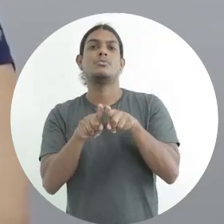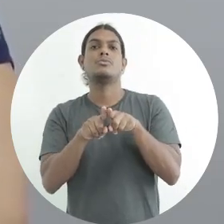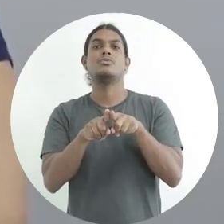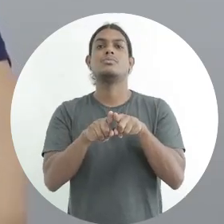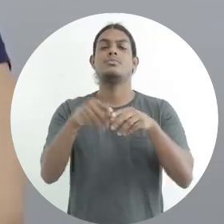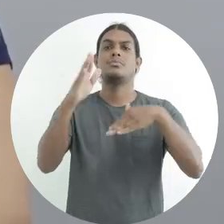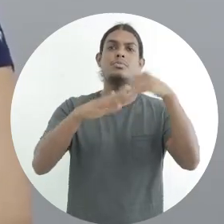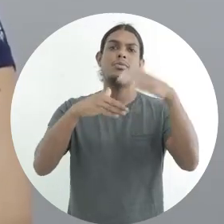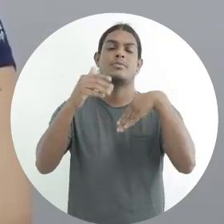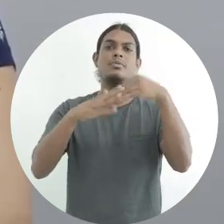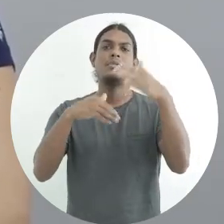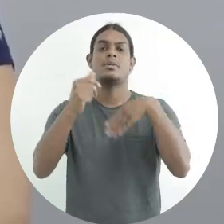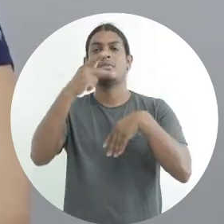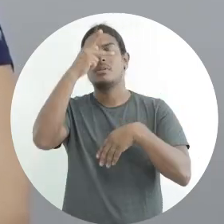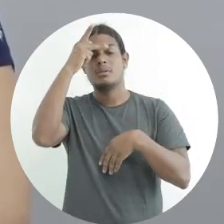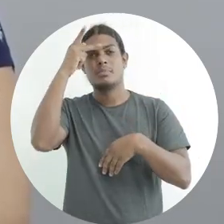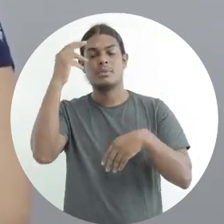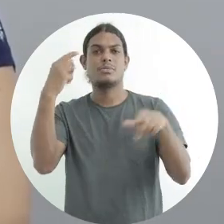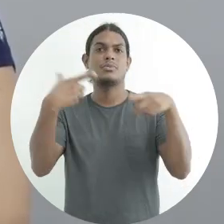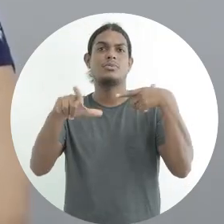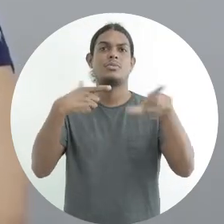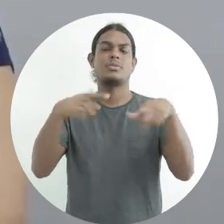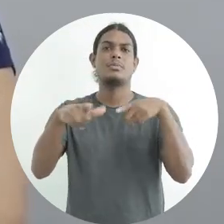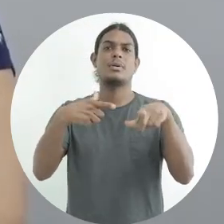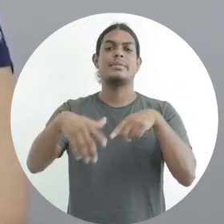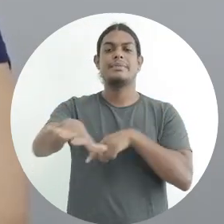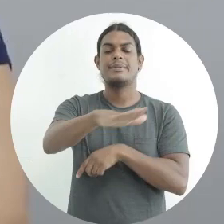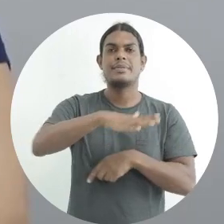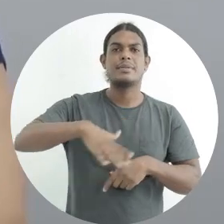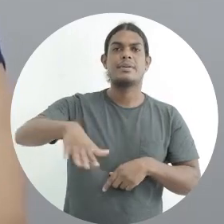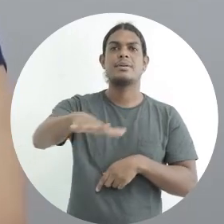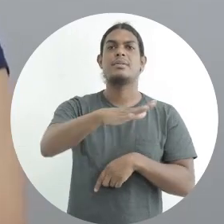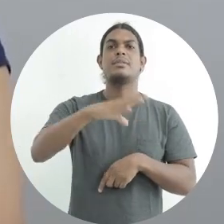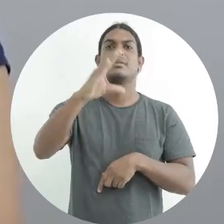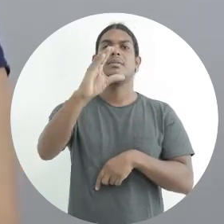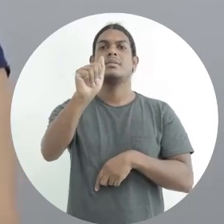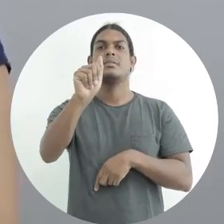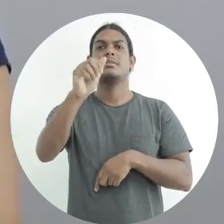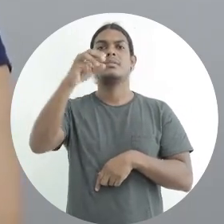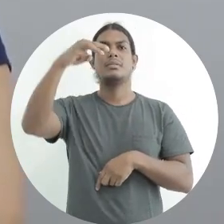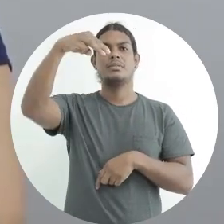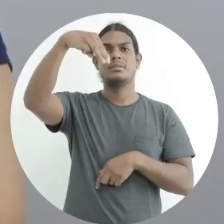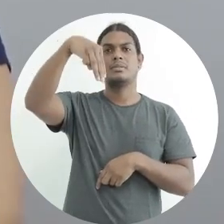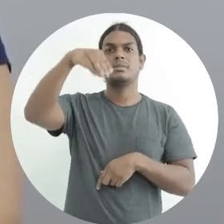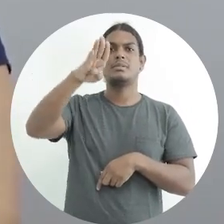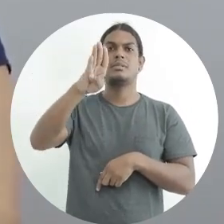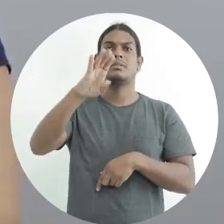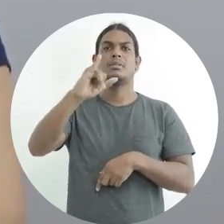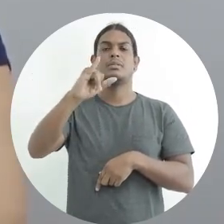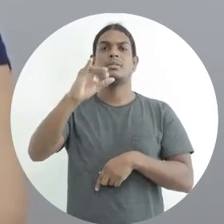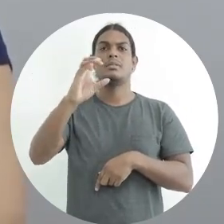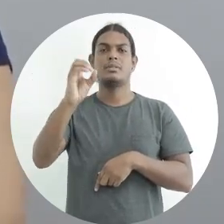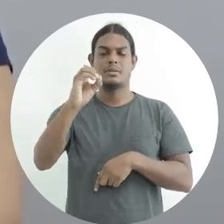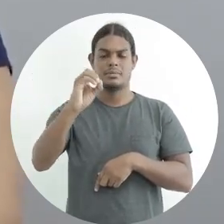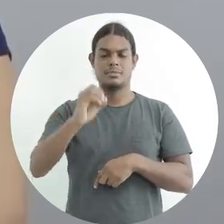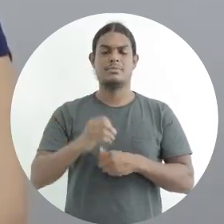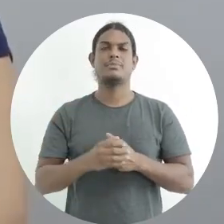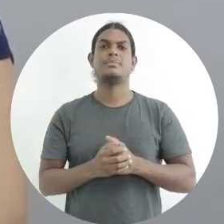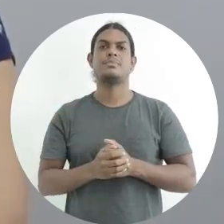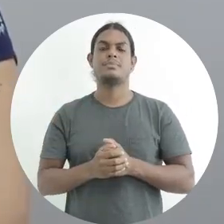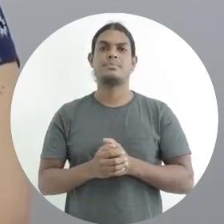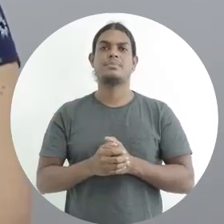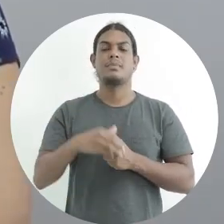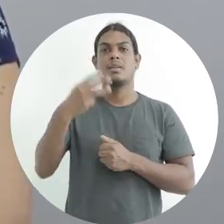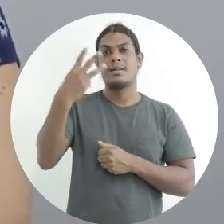vídeos com pessoas ligadas à área de câmbio, tanto de exportadoras como de casas de câmbio propriamente.